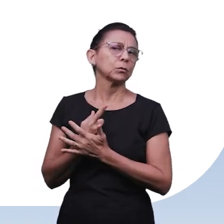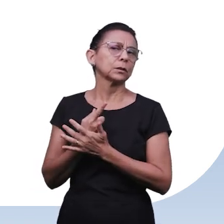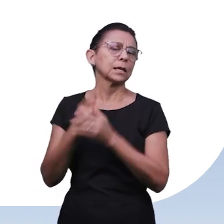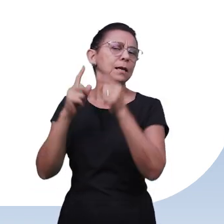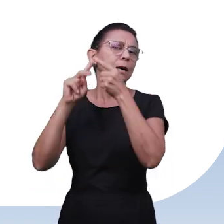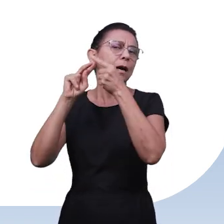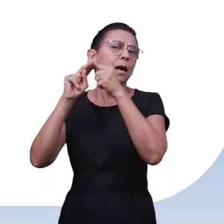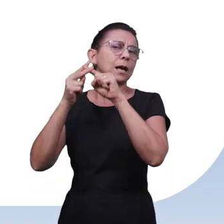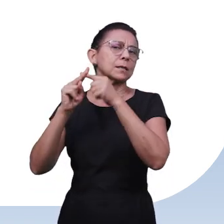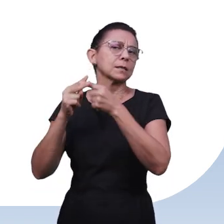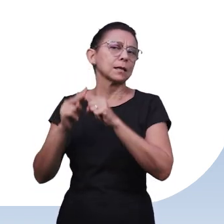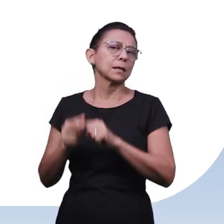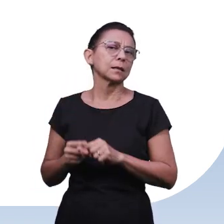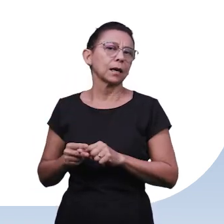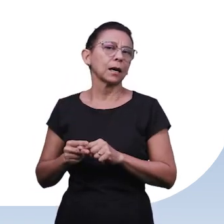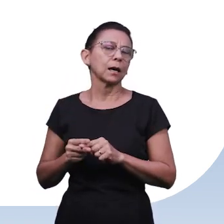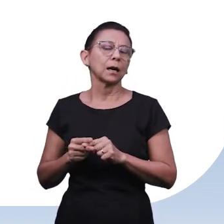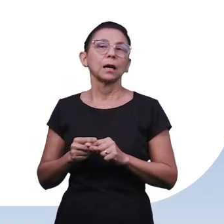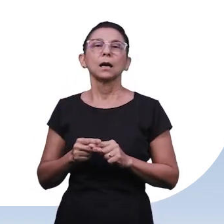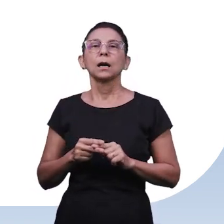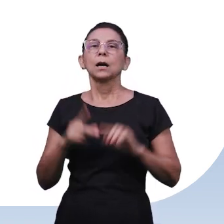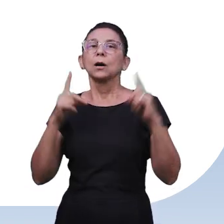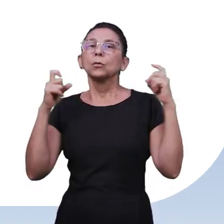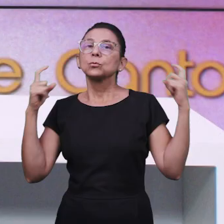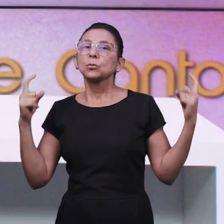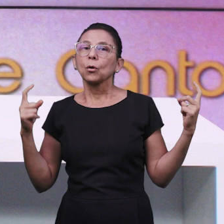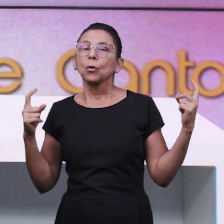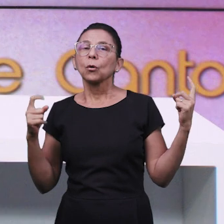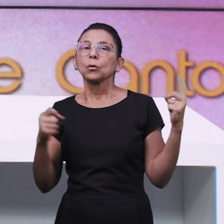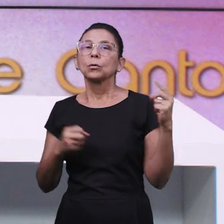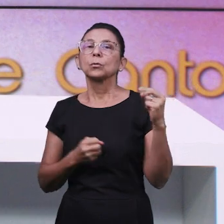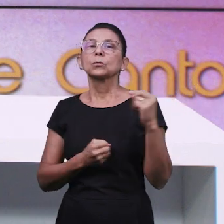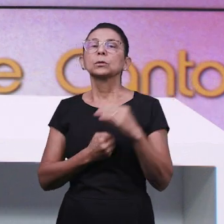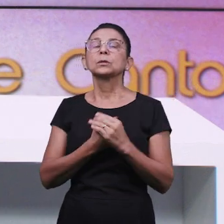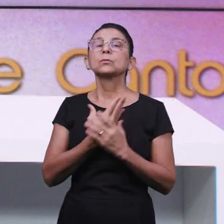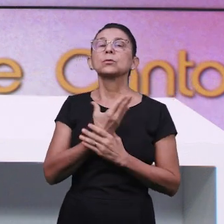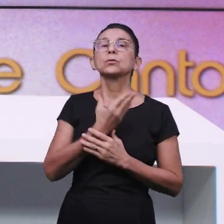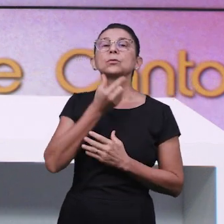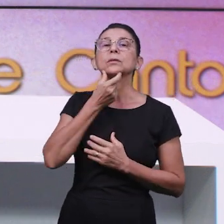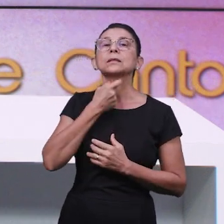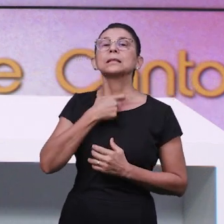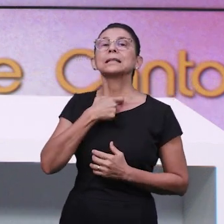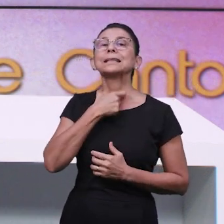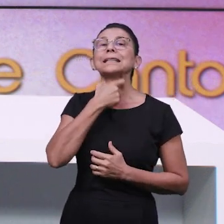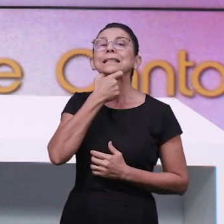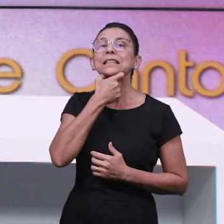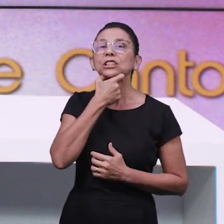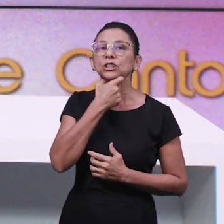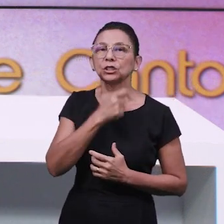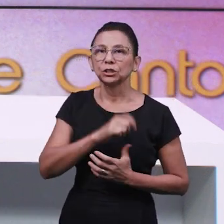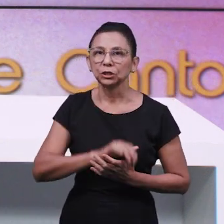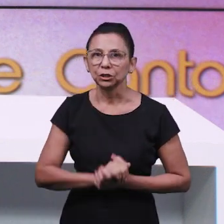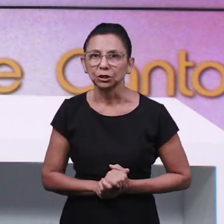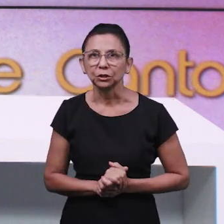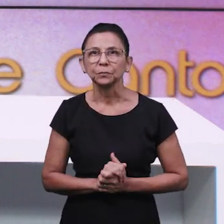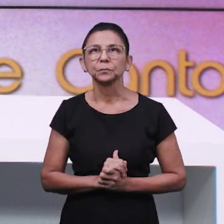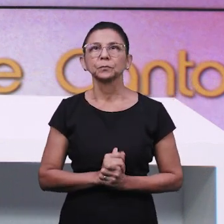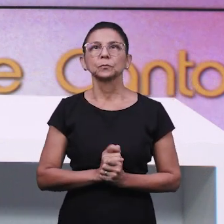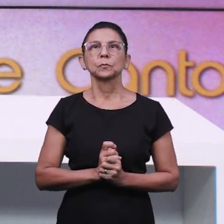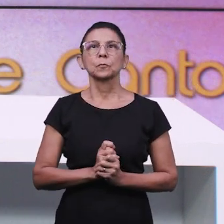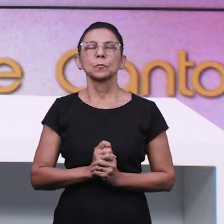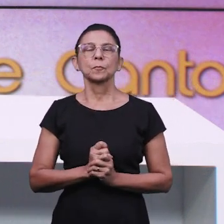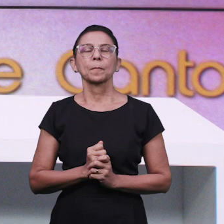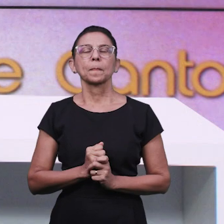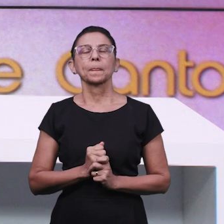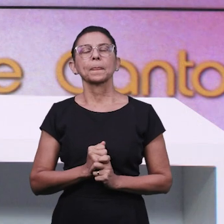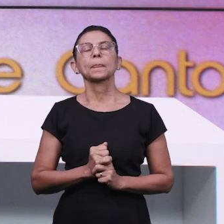o som que foi gerado na laringe. Projeção. Além da amplificação, quando bem